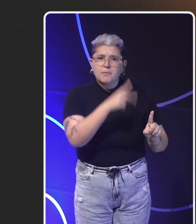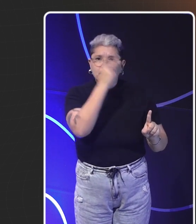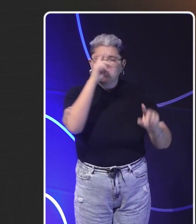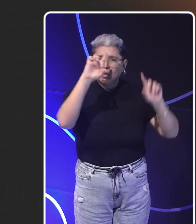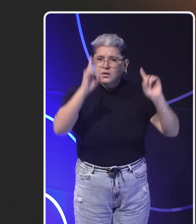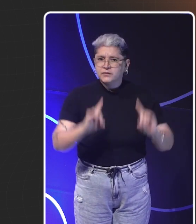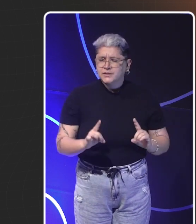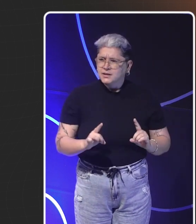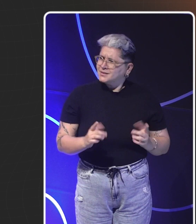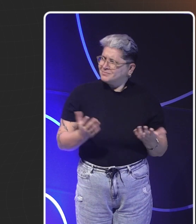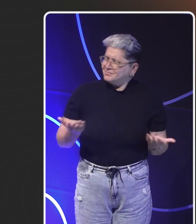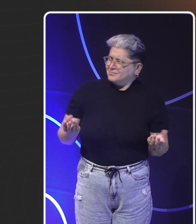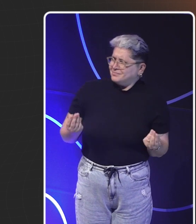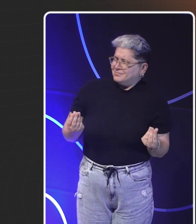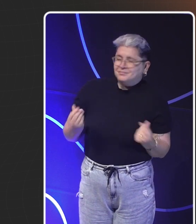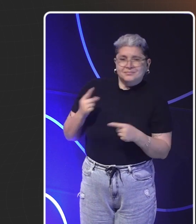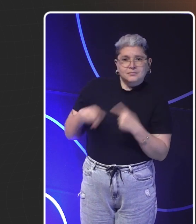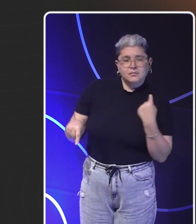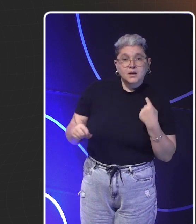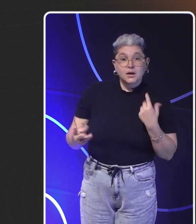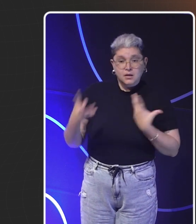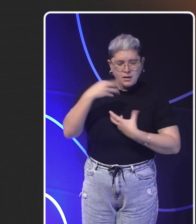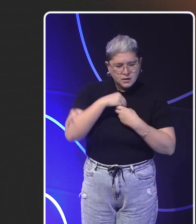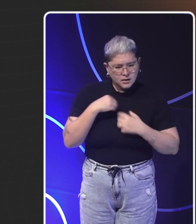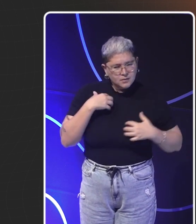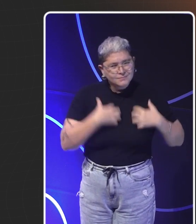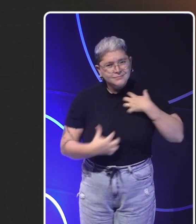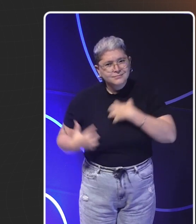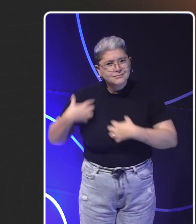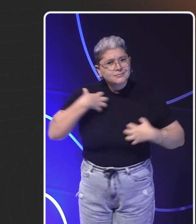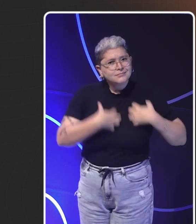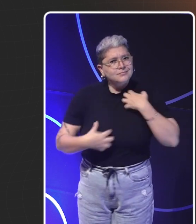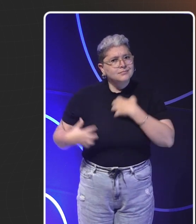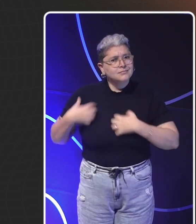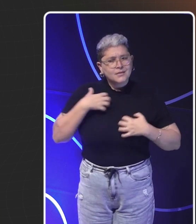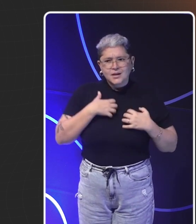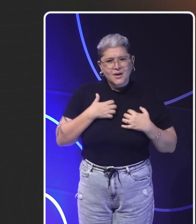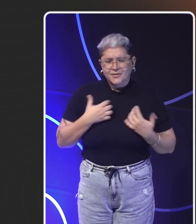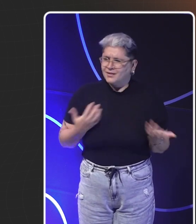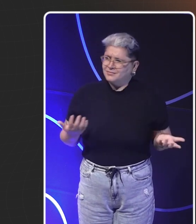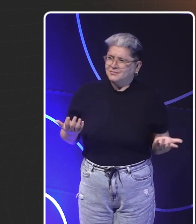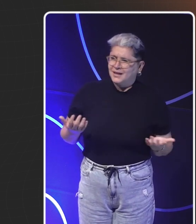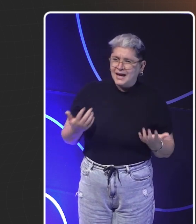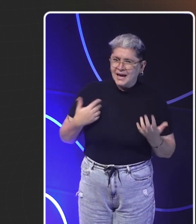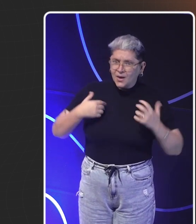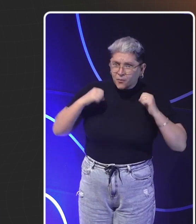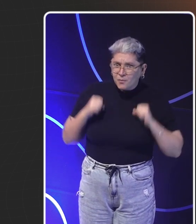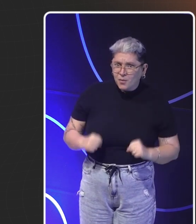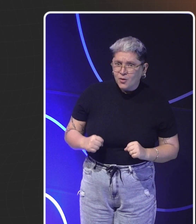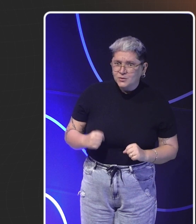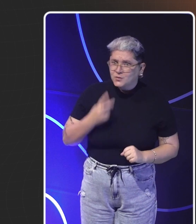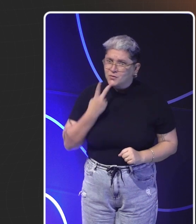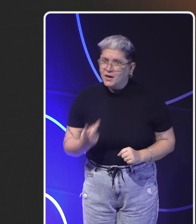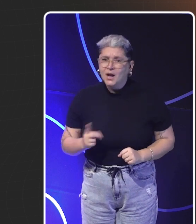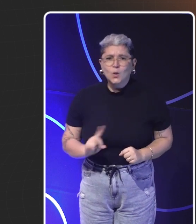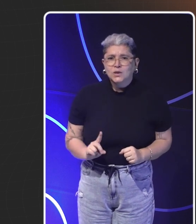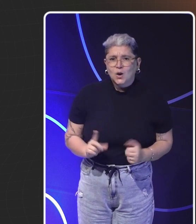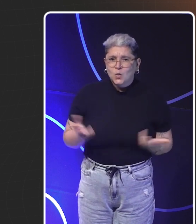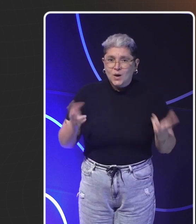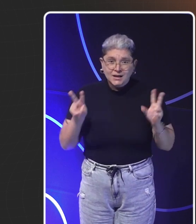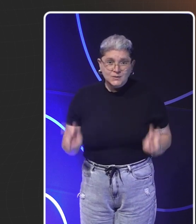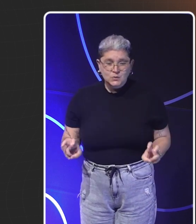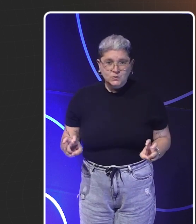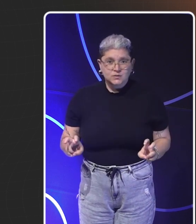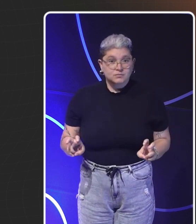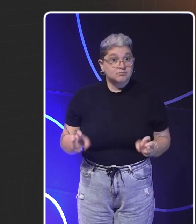E essas inquietações, elas me faziam questionar se eu poderia falar sobre quem eu sou. E isso é